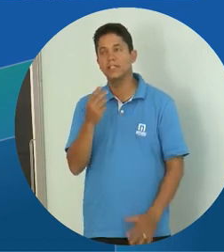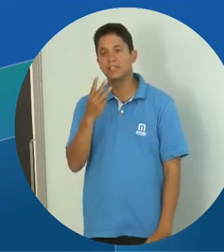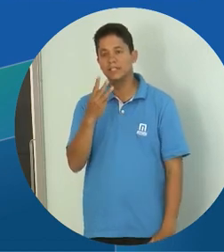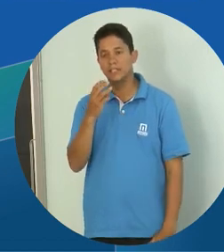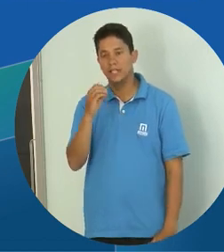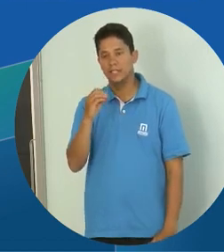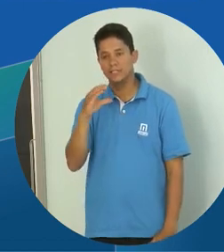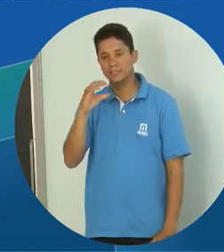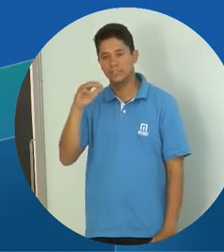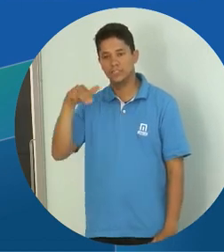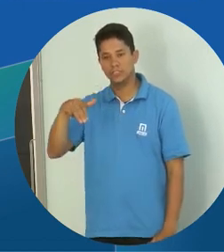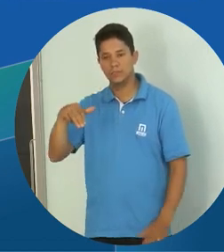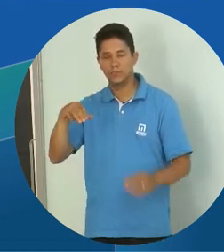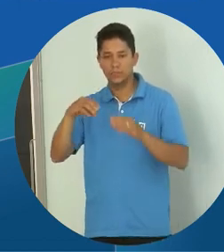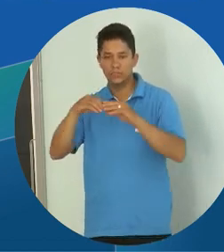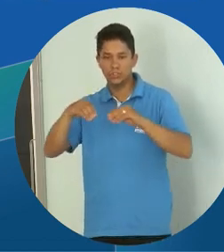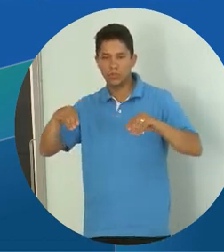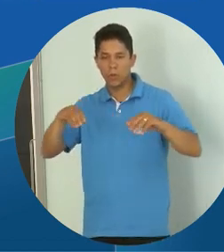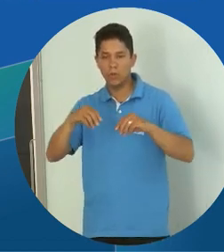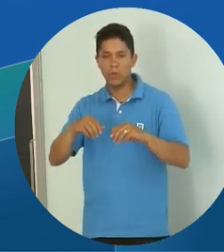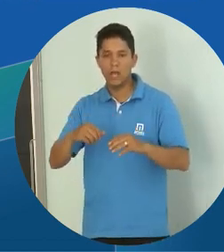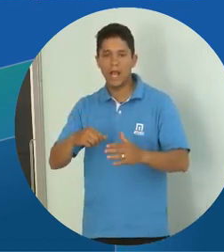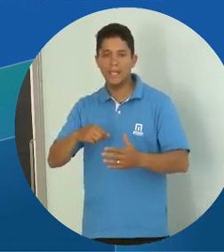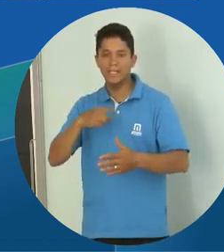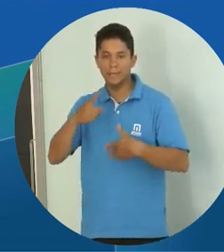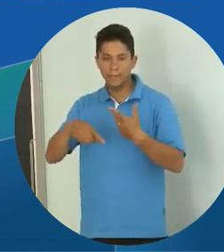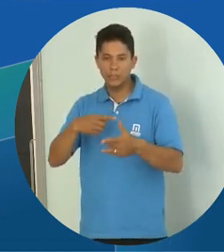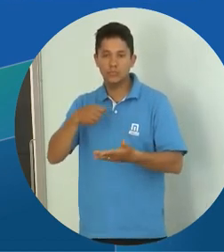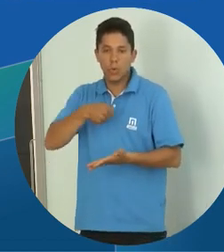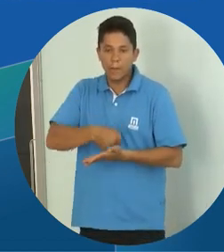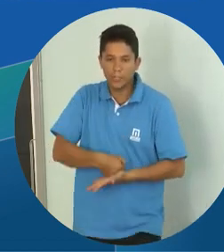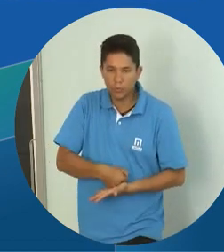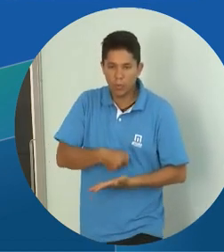grau de compactação semelhante ao que foi feito na barragem.